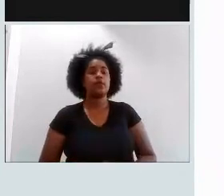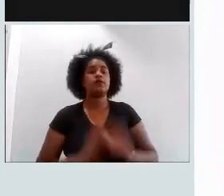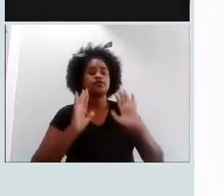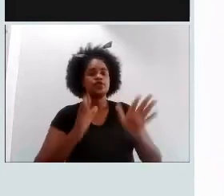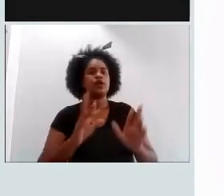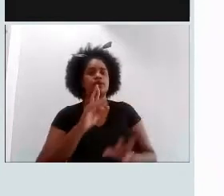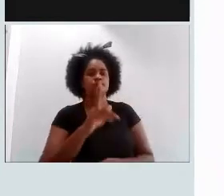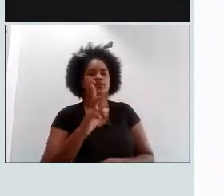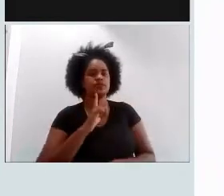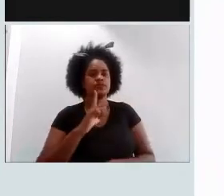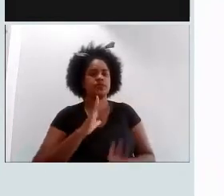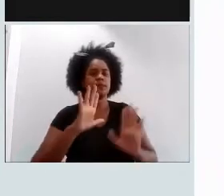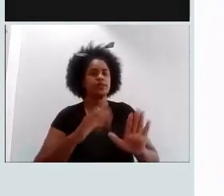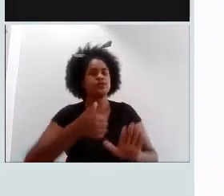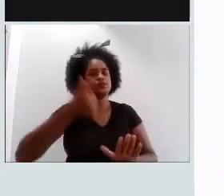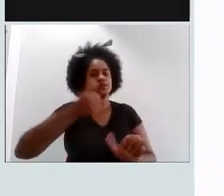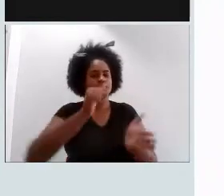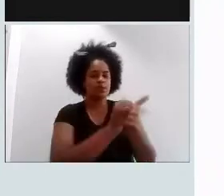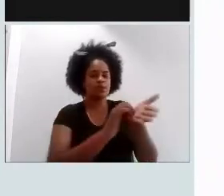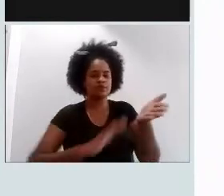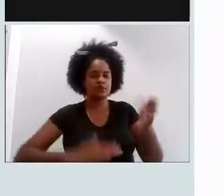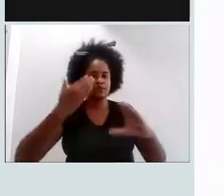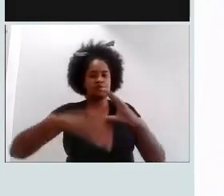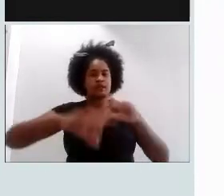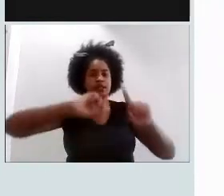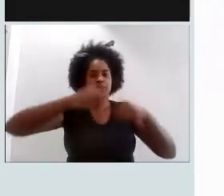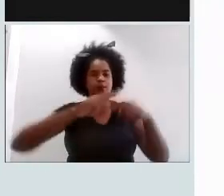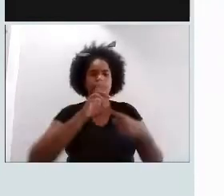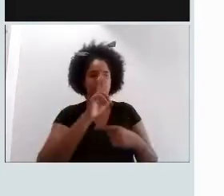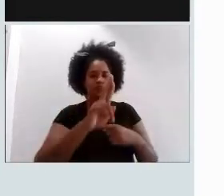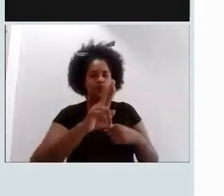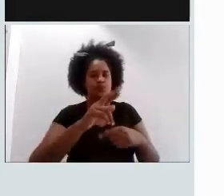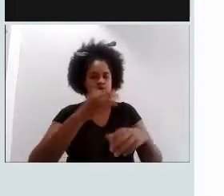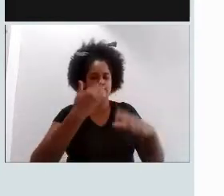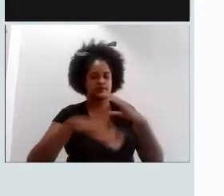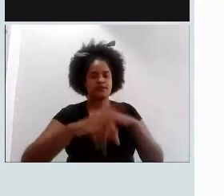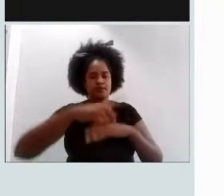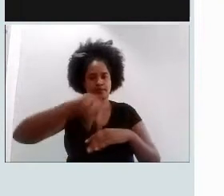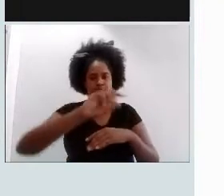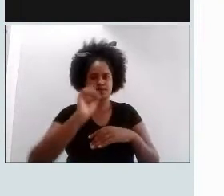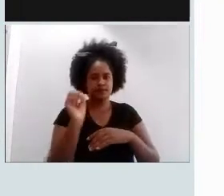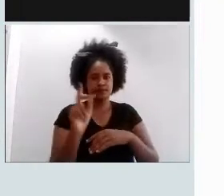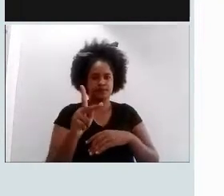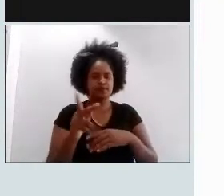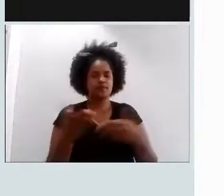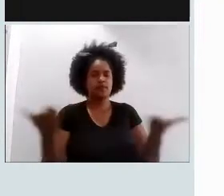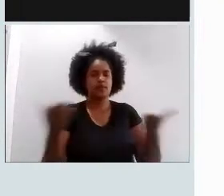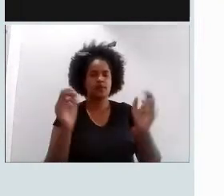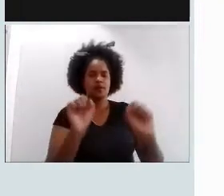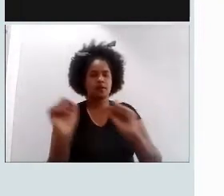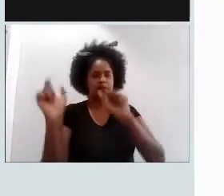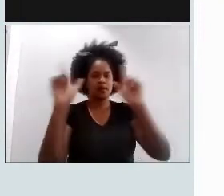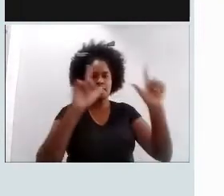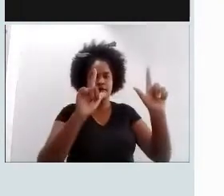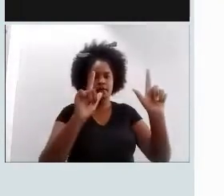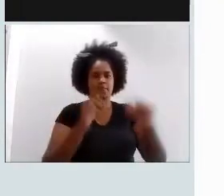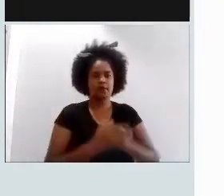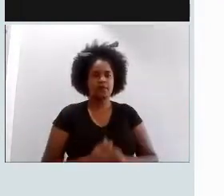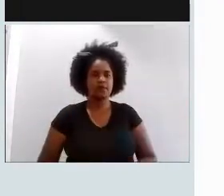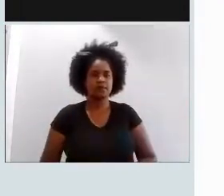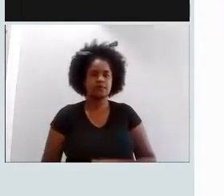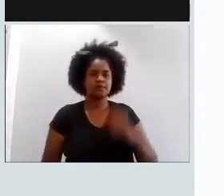para depois passar ela para vocês, a resposta. Pode passar para a próxima, por favor.